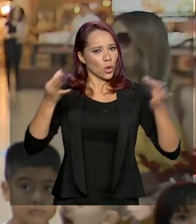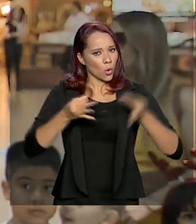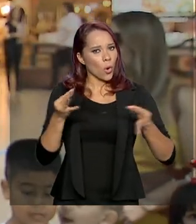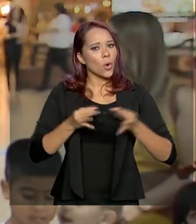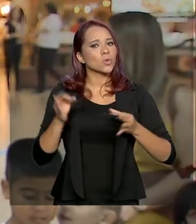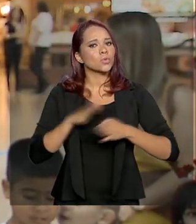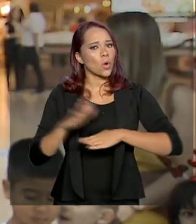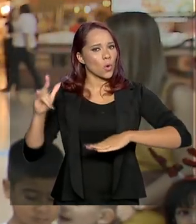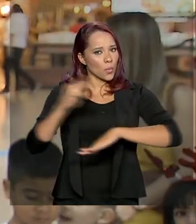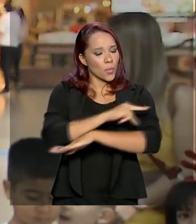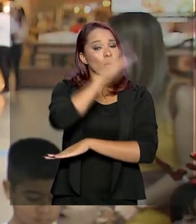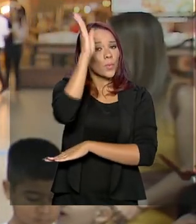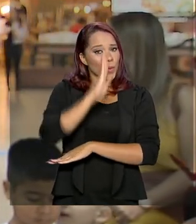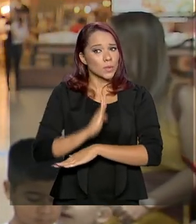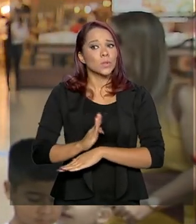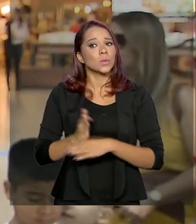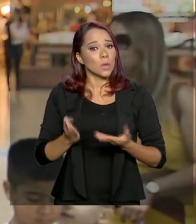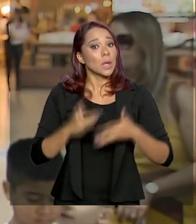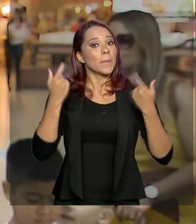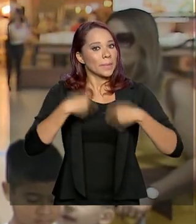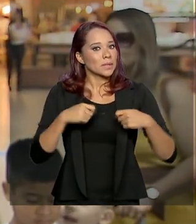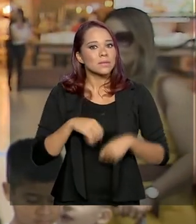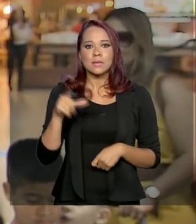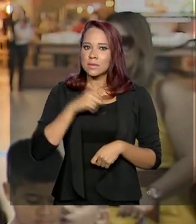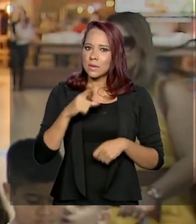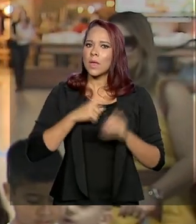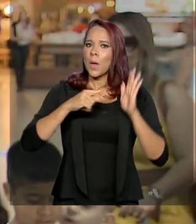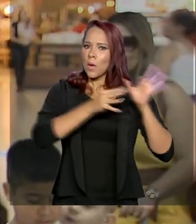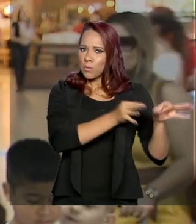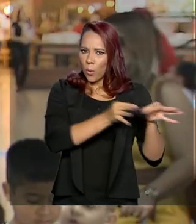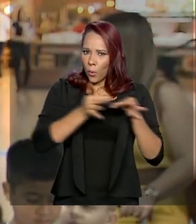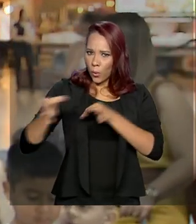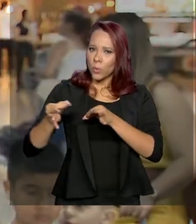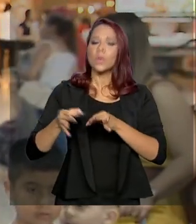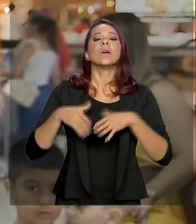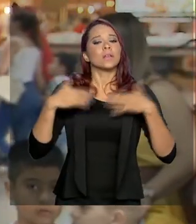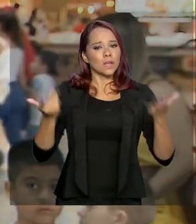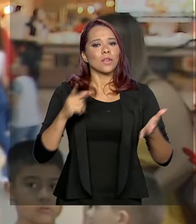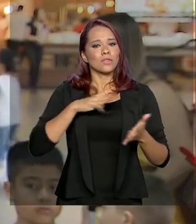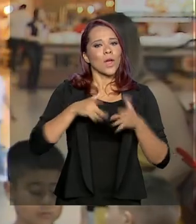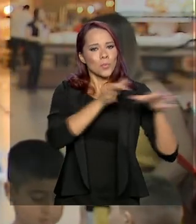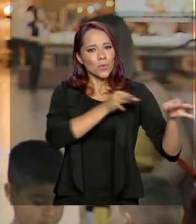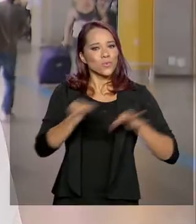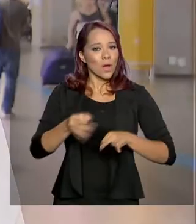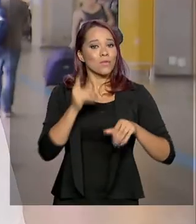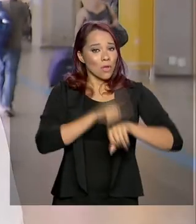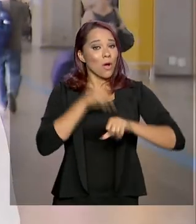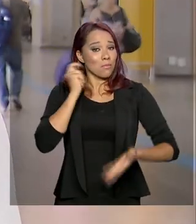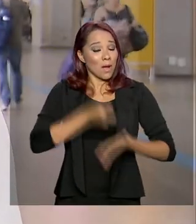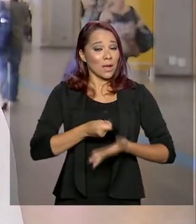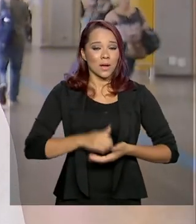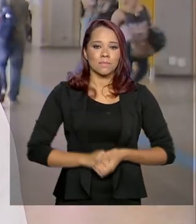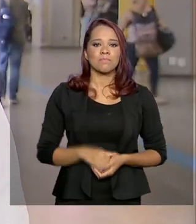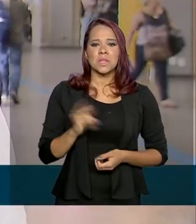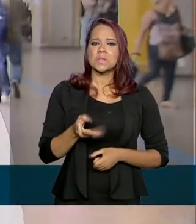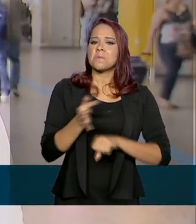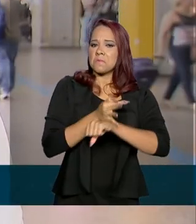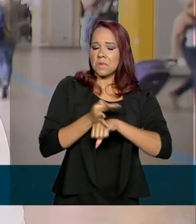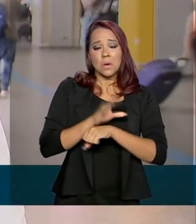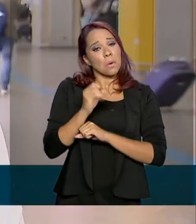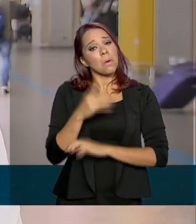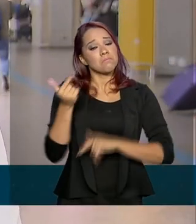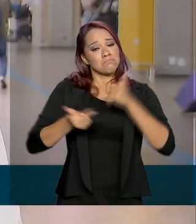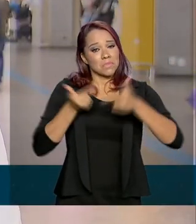aeroportos brasileiros. Nós precisamos de pontualidade, no tanto que nós somos pontual no pagamento. Seja de férias ou a